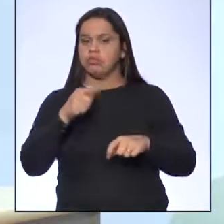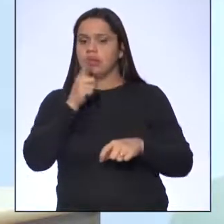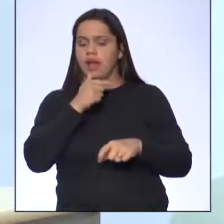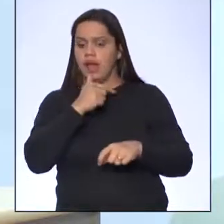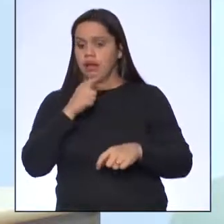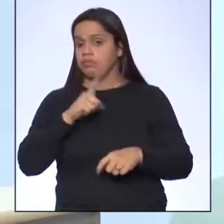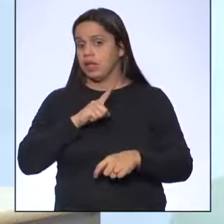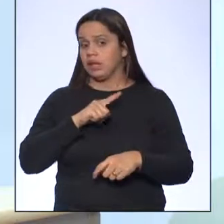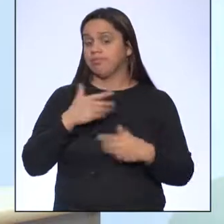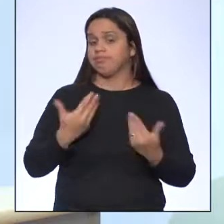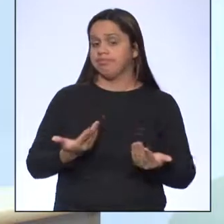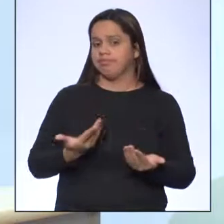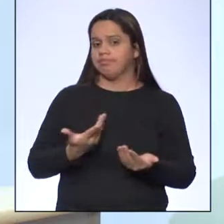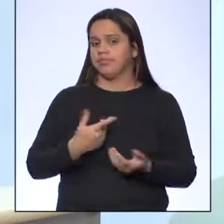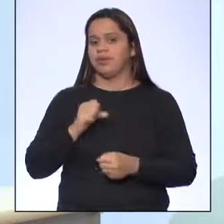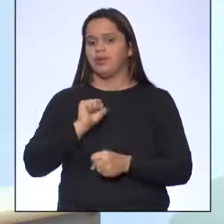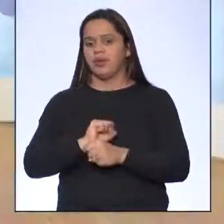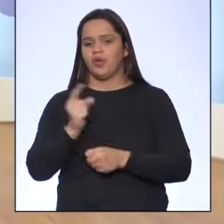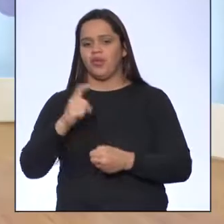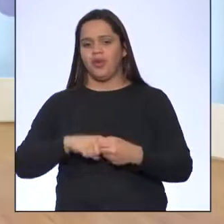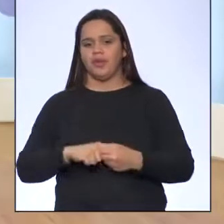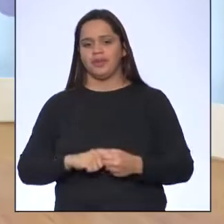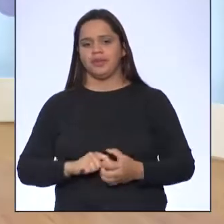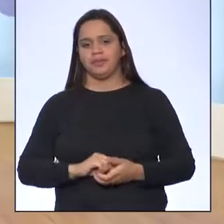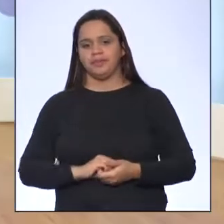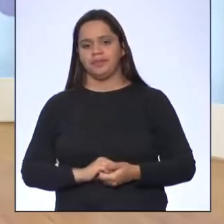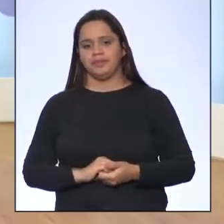minutinhos e daqui a pouquinho a gente volta. Obrigada.